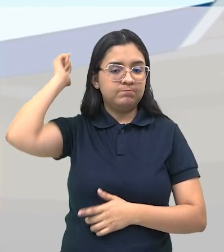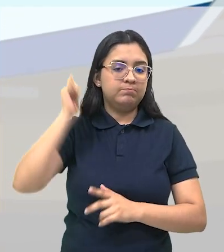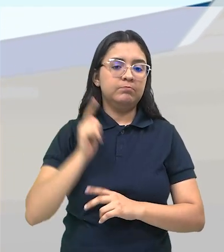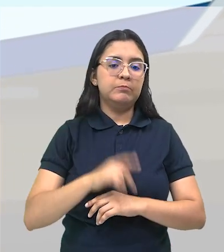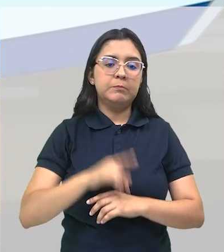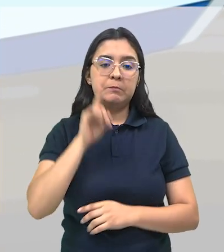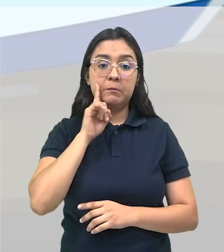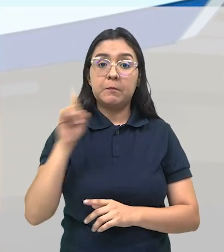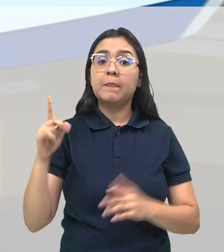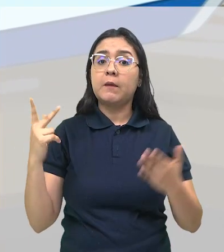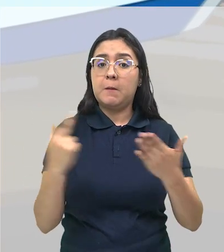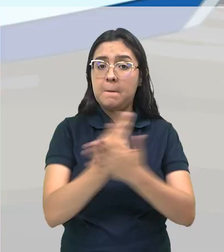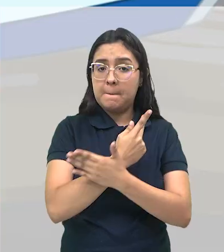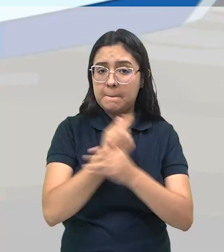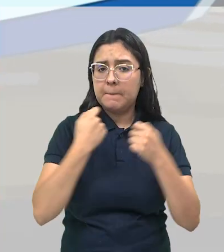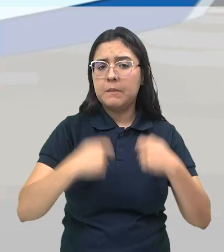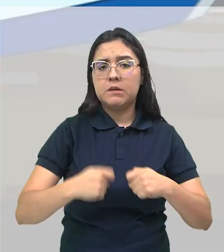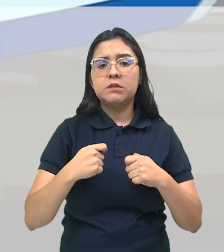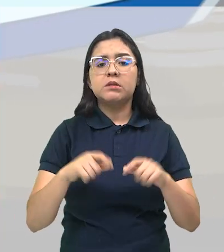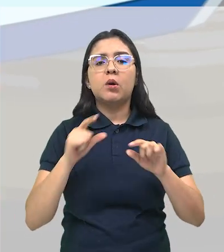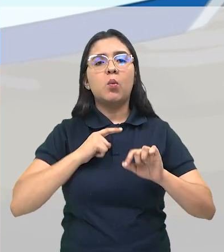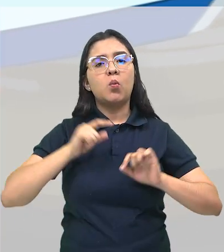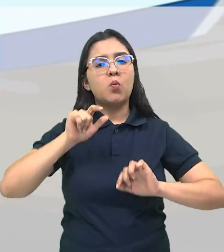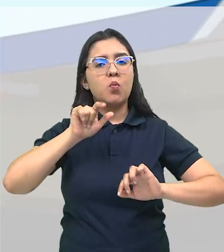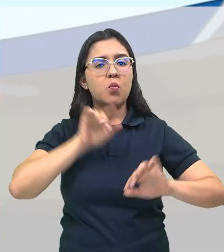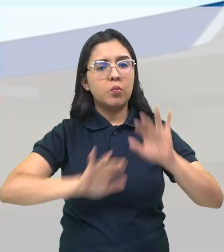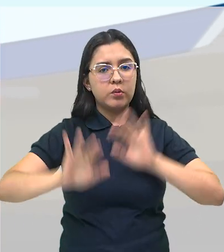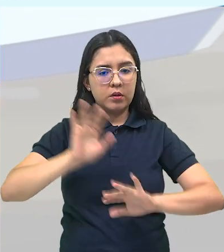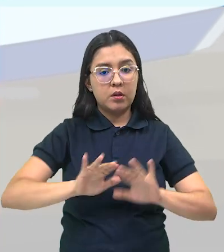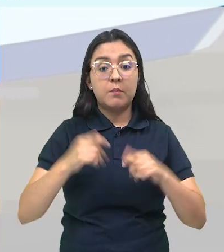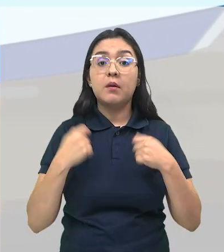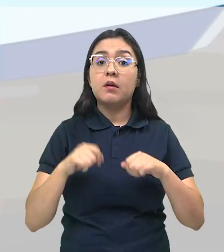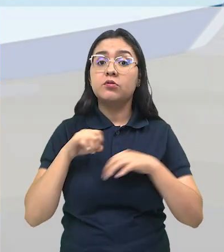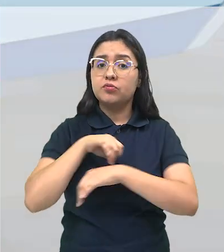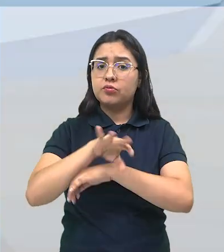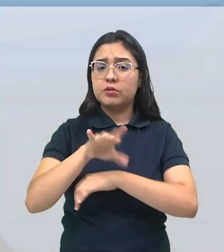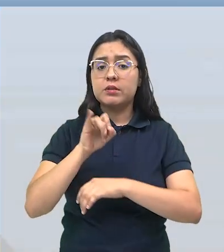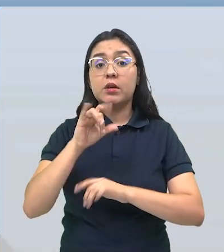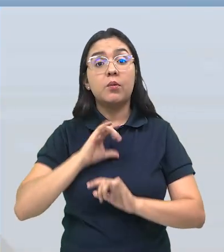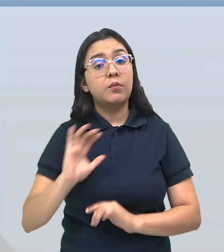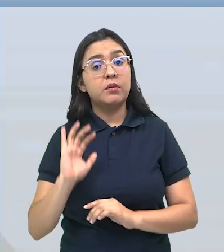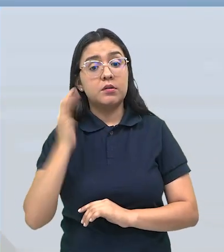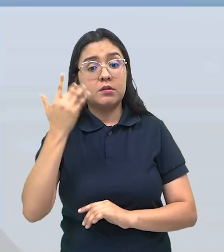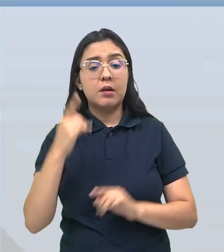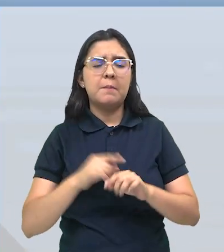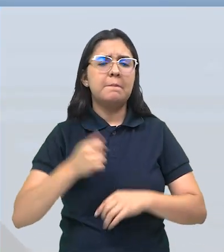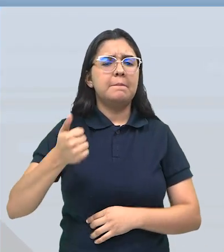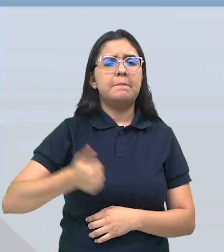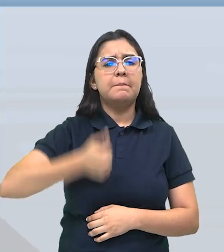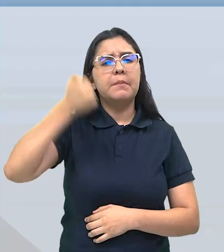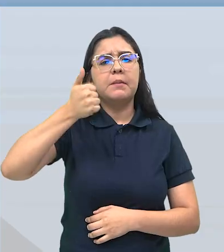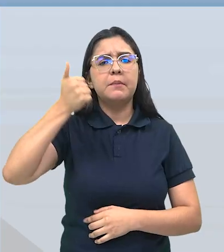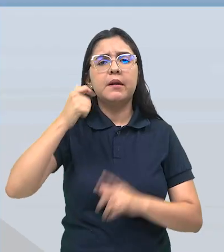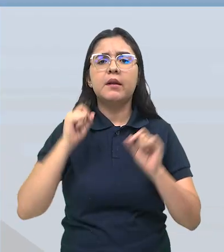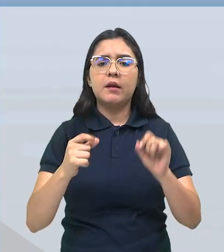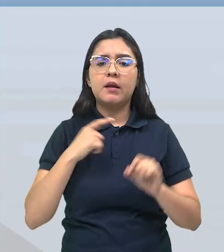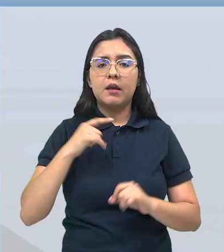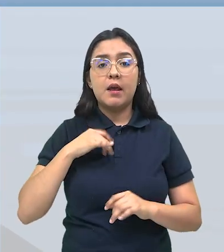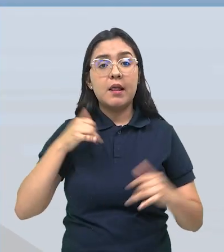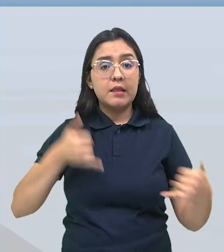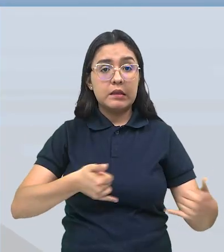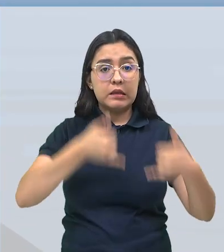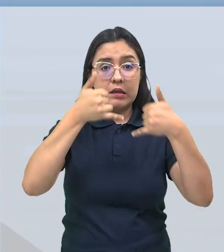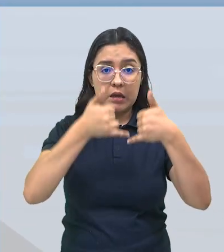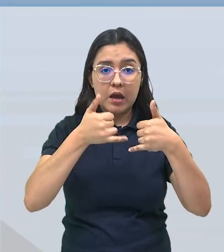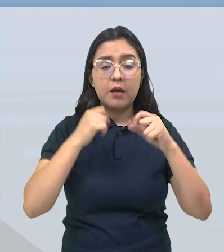exposto. Como o escalpelamento é um acidente que precisa ser tratado com muito cuidado, é recomendado que, quando ocorra, a primeira coisa a ser